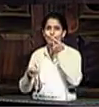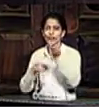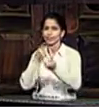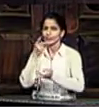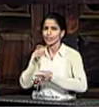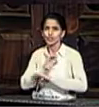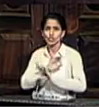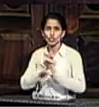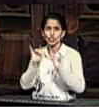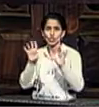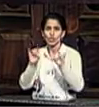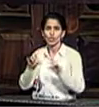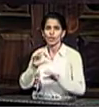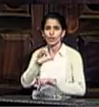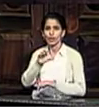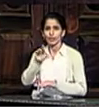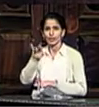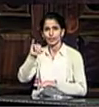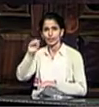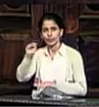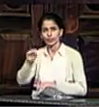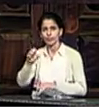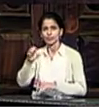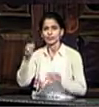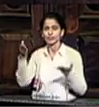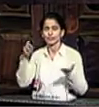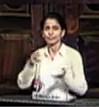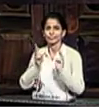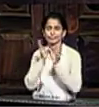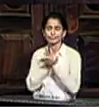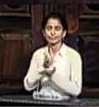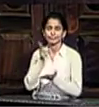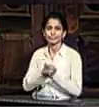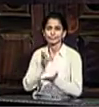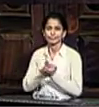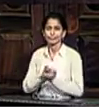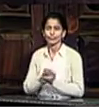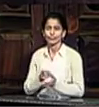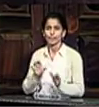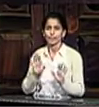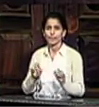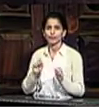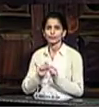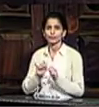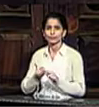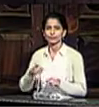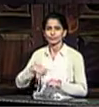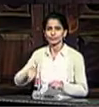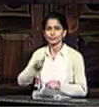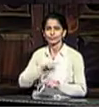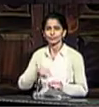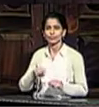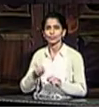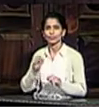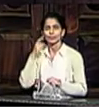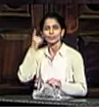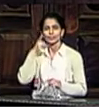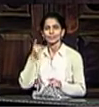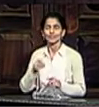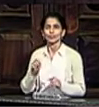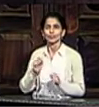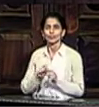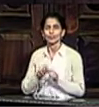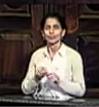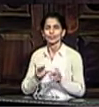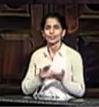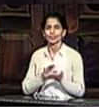a não ser crise. De janeiro de 2015 para cá, nós não fizemos, parlamento, não fizemos